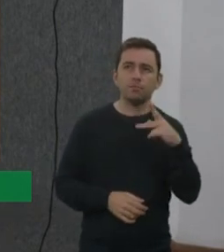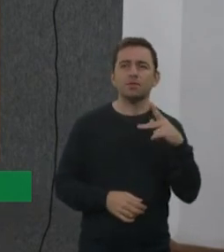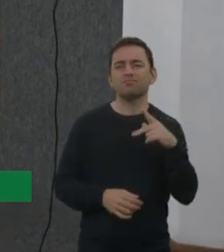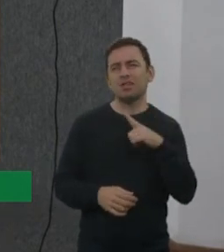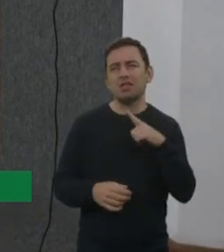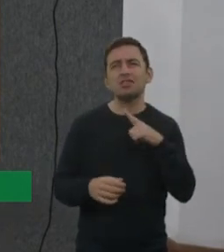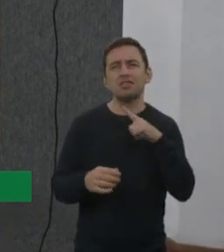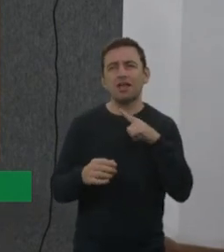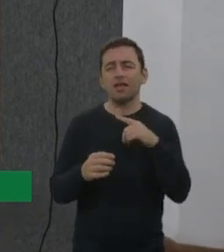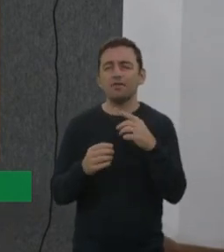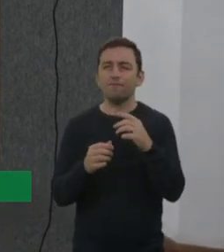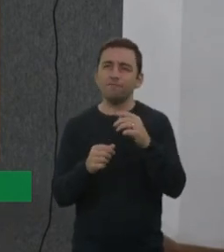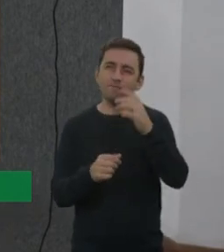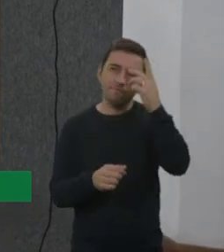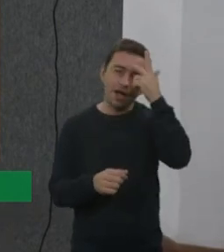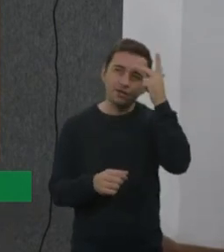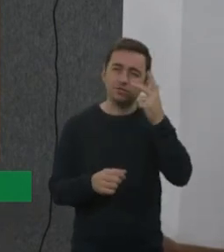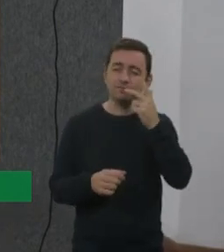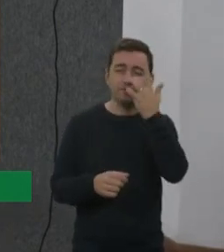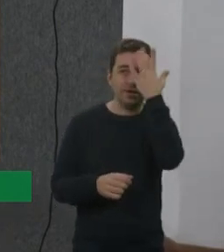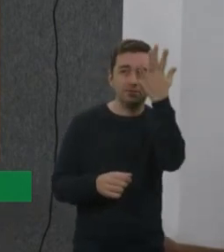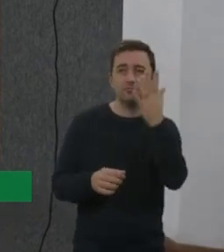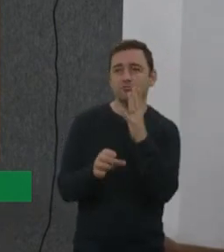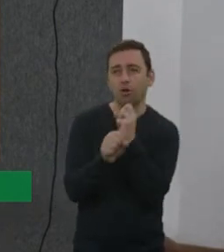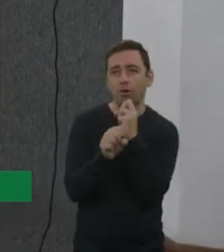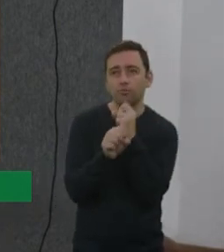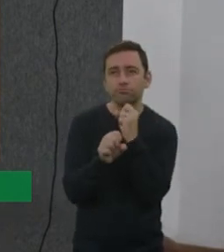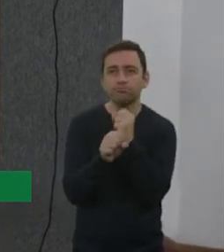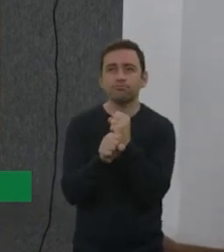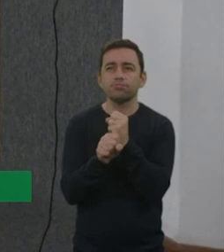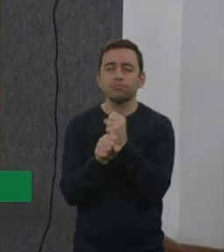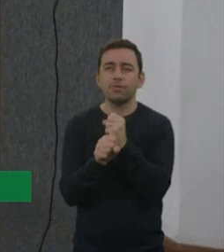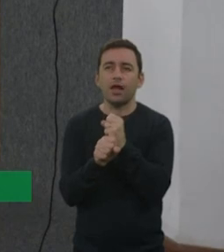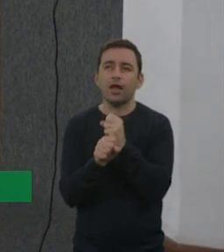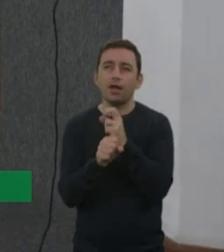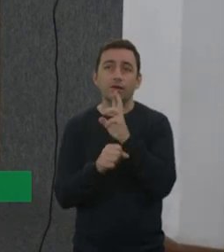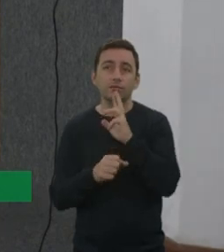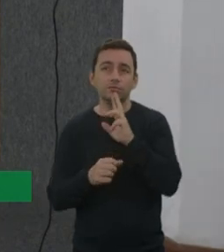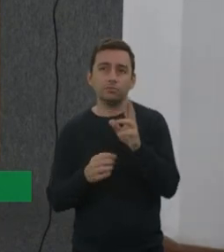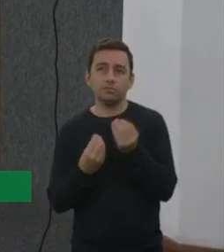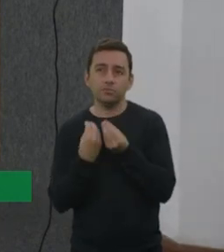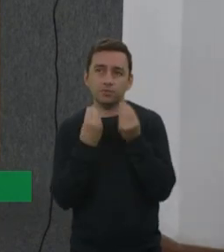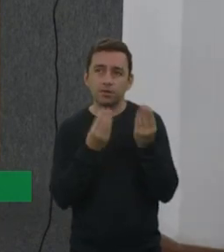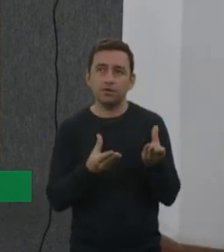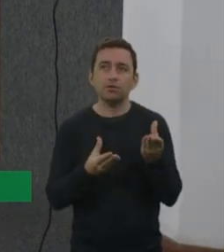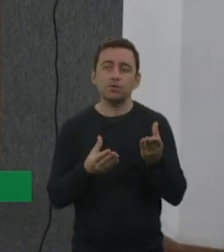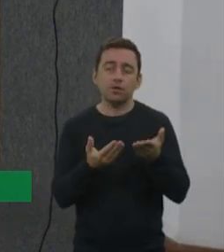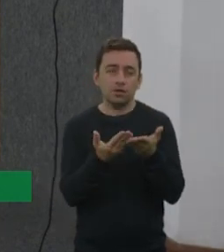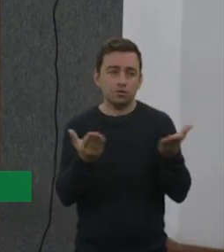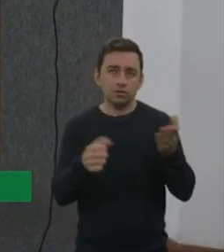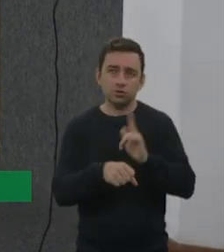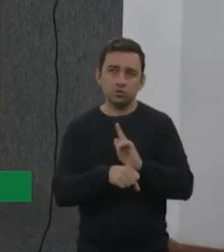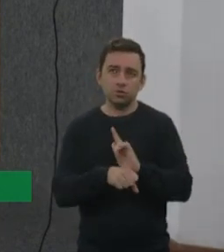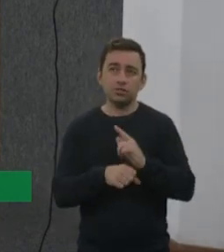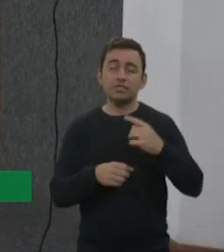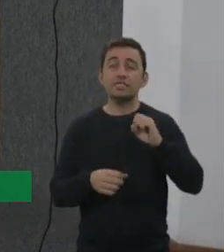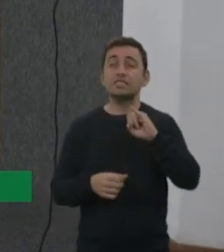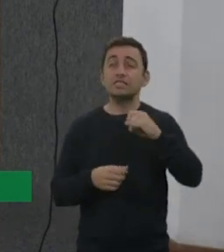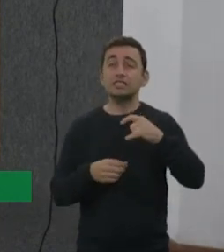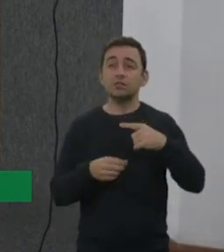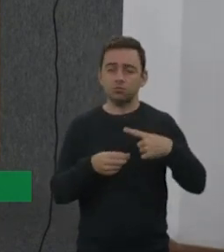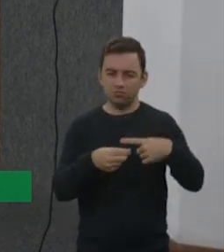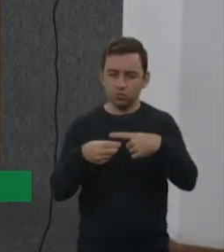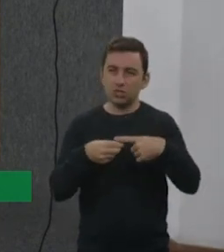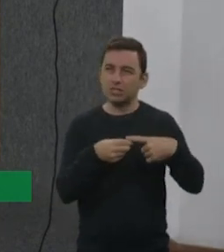a interpretação dos dados e faz o envio mensal aos gestores dos municípios para tomada de providências. E, quando o município não está com um desempenho